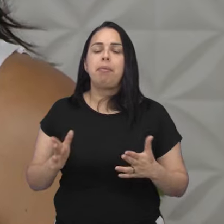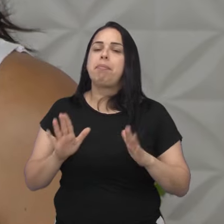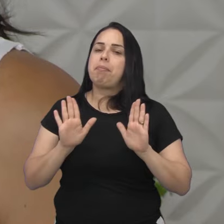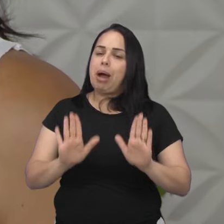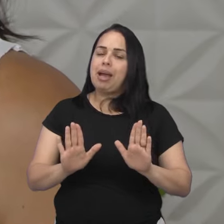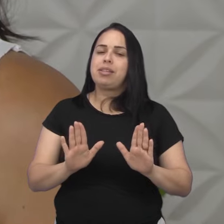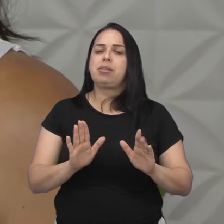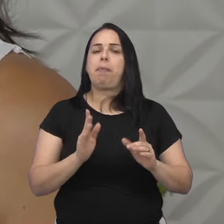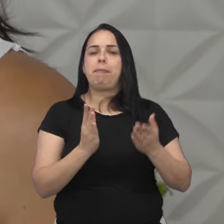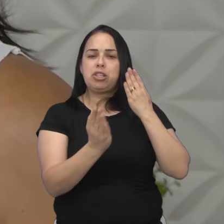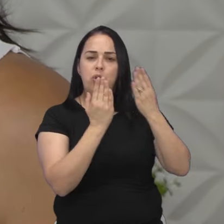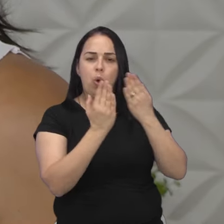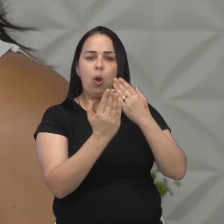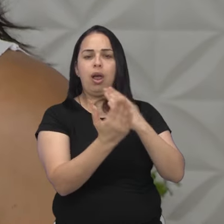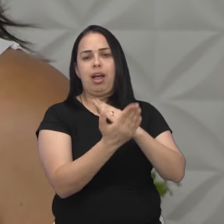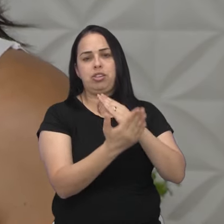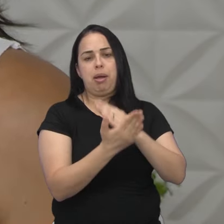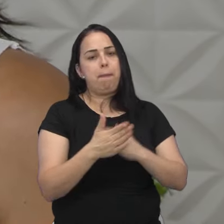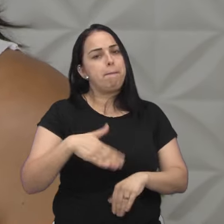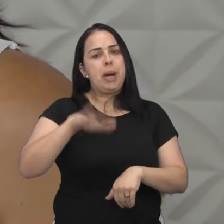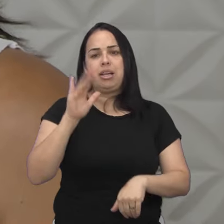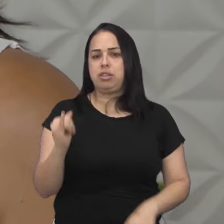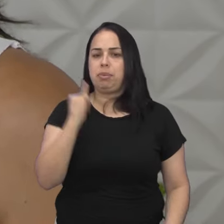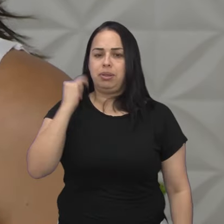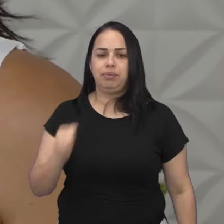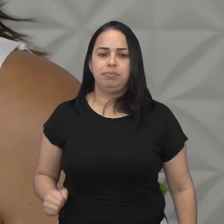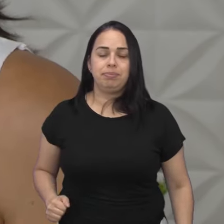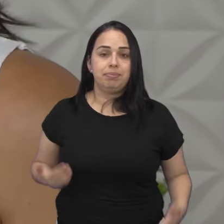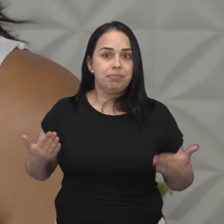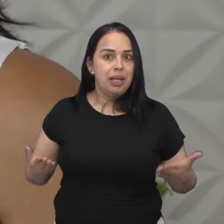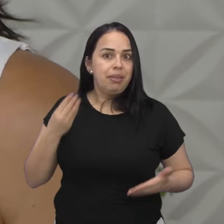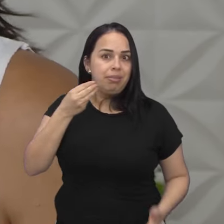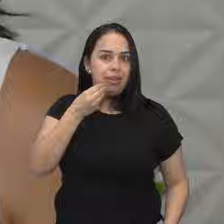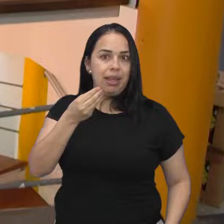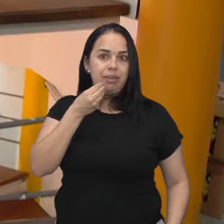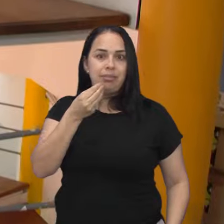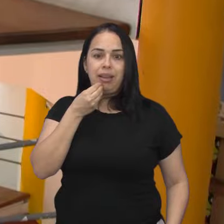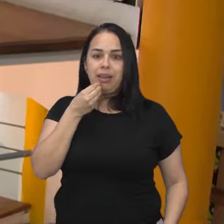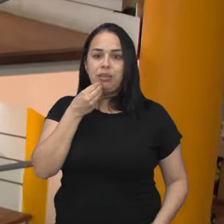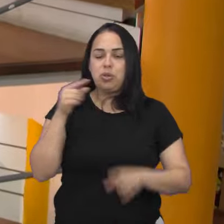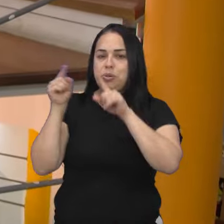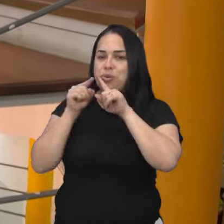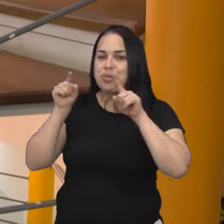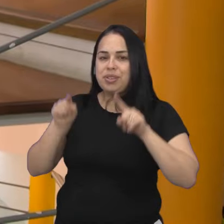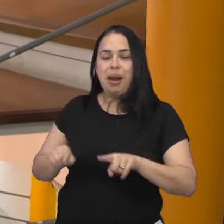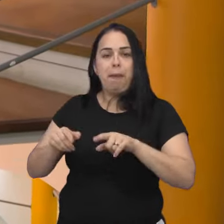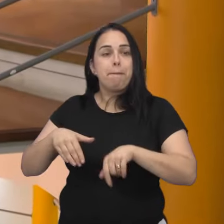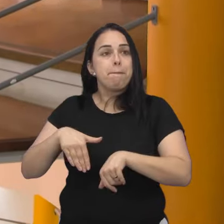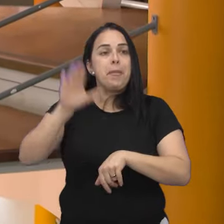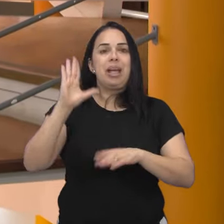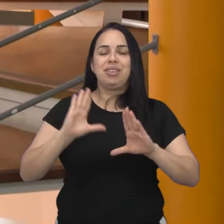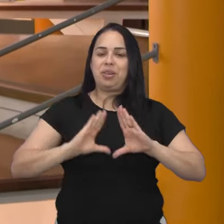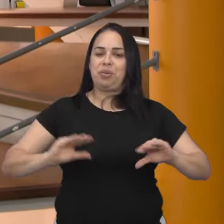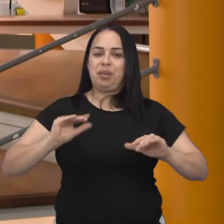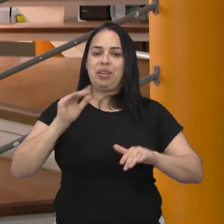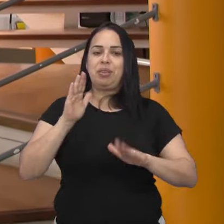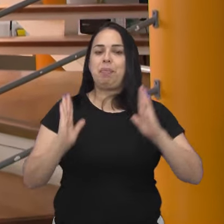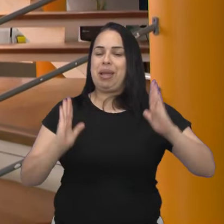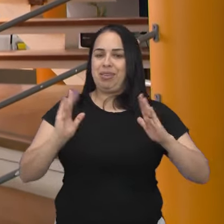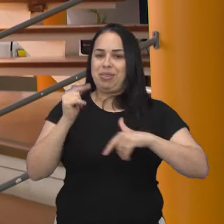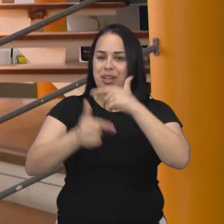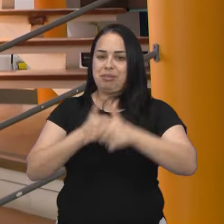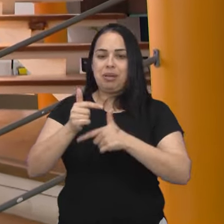transtorno mas a psicoterapia é o mais importante se ele não tiver conseguindo fazer sozinho para tentar deixar os funcionários mais